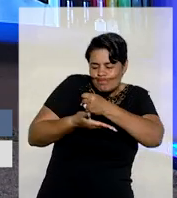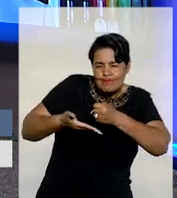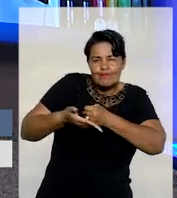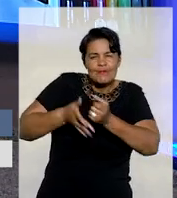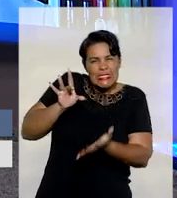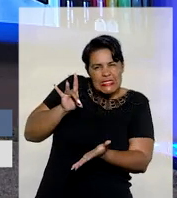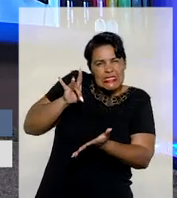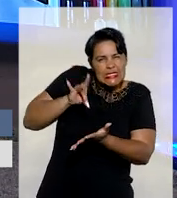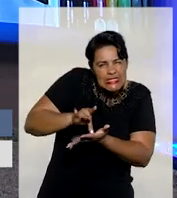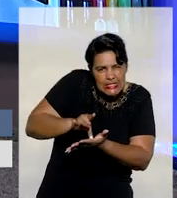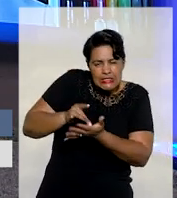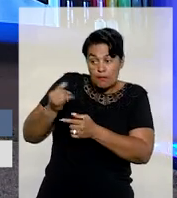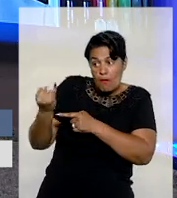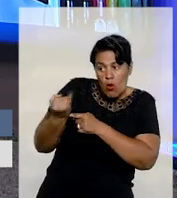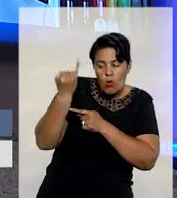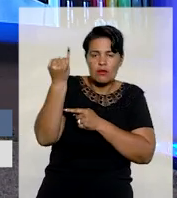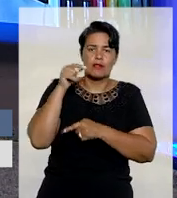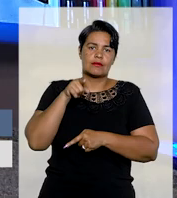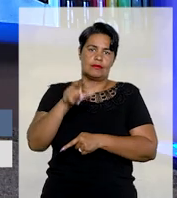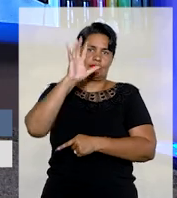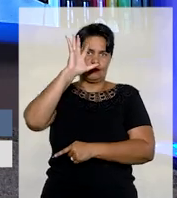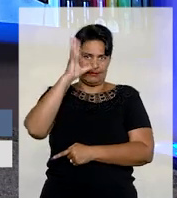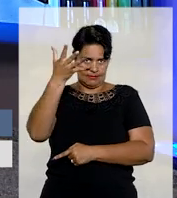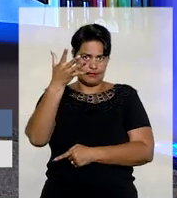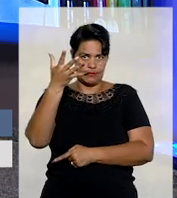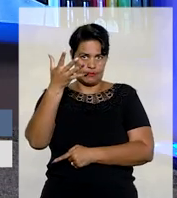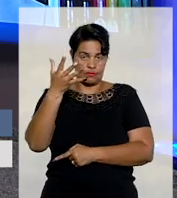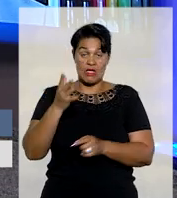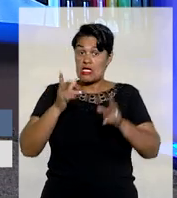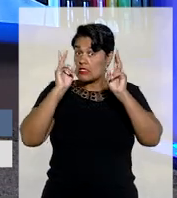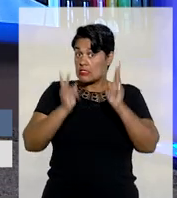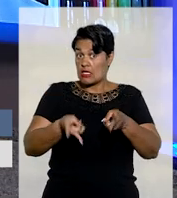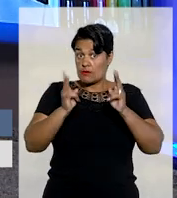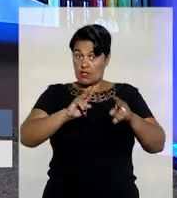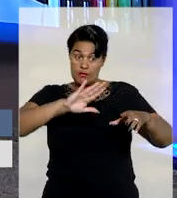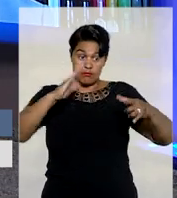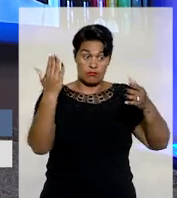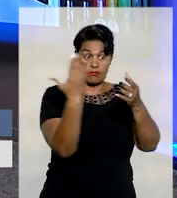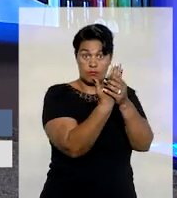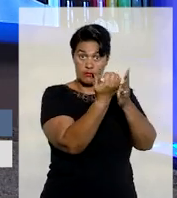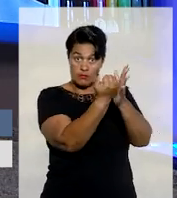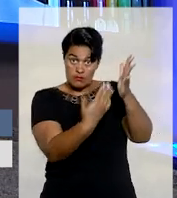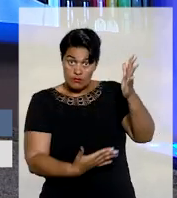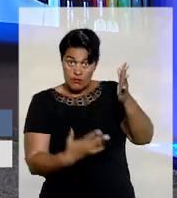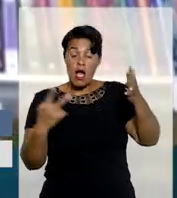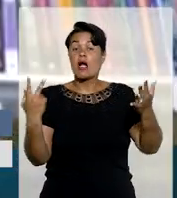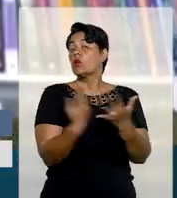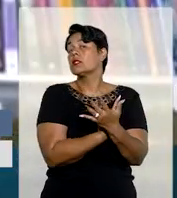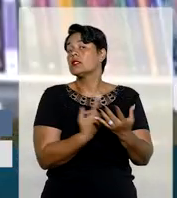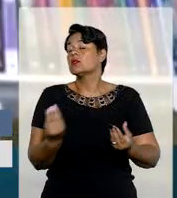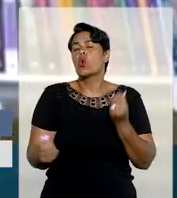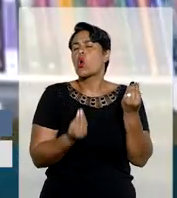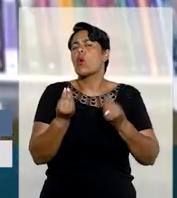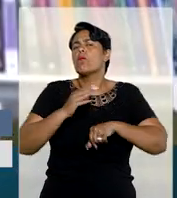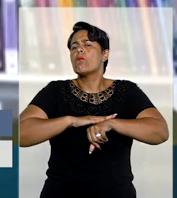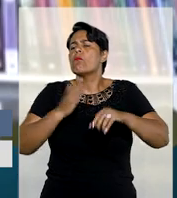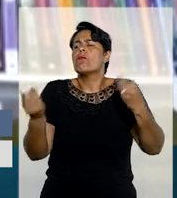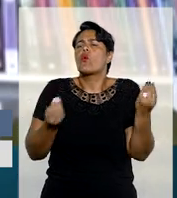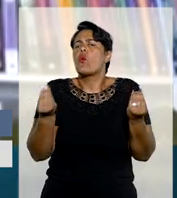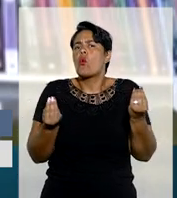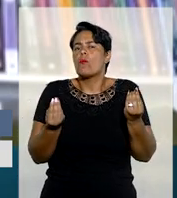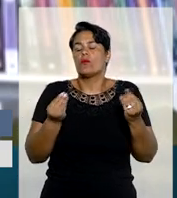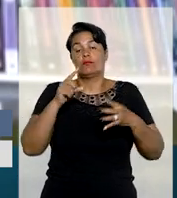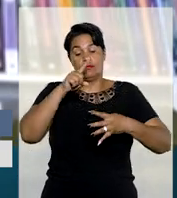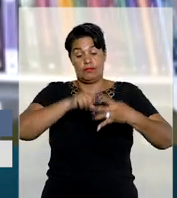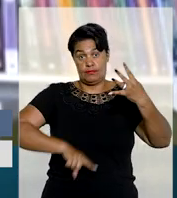decisões judiciais. Na verdade, os embargos de declaração são cabíveis sempre que houver quatro tipos de vícios numa